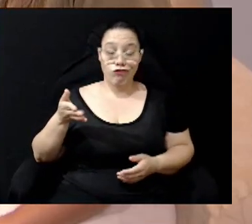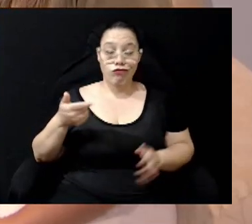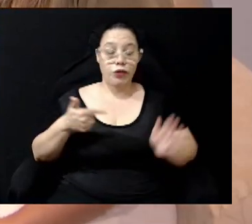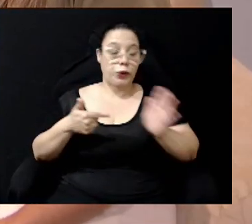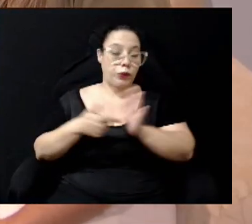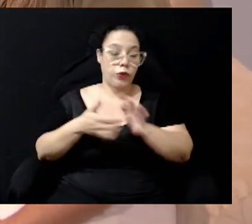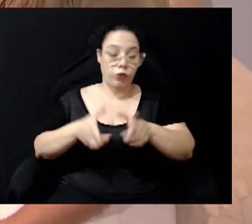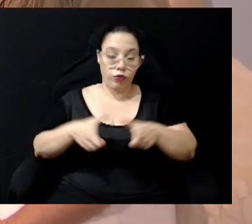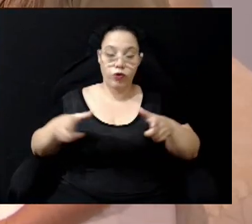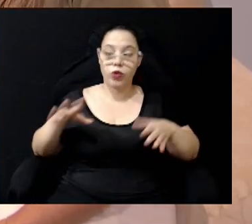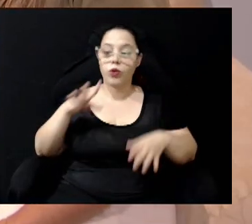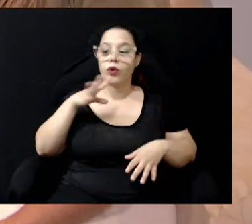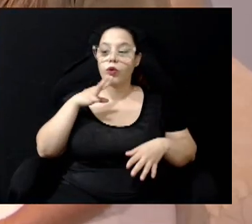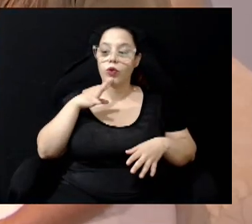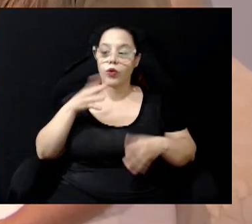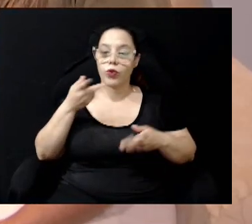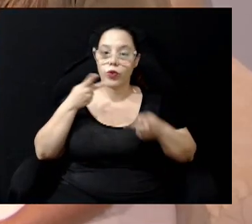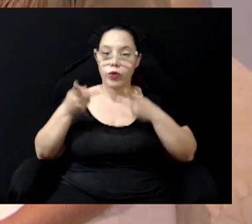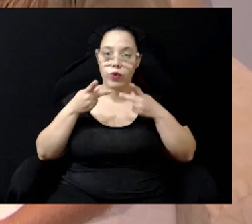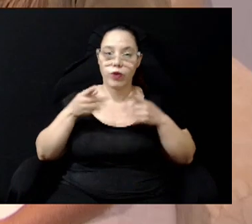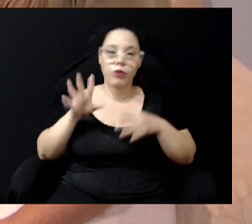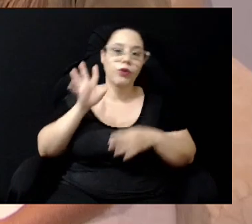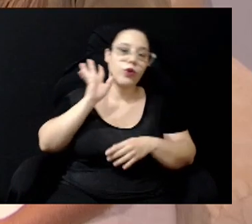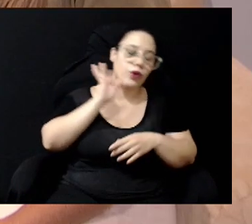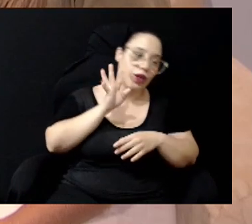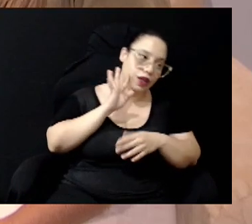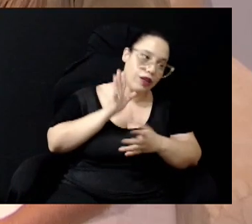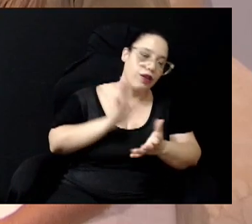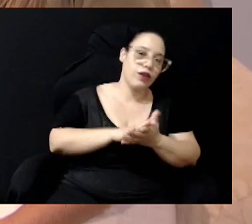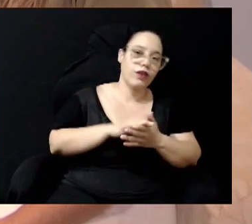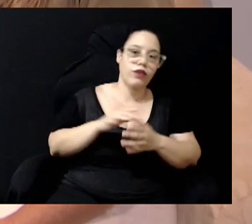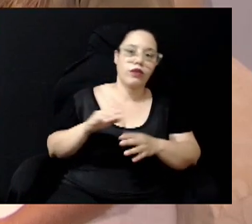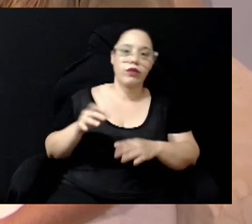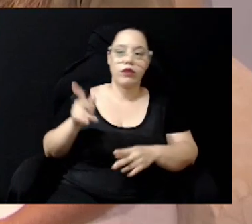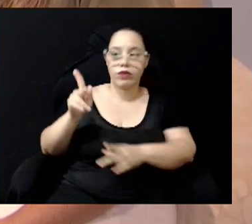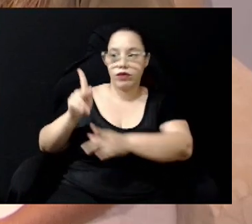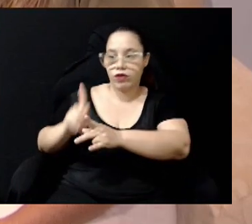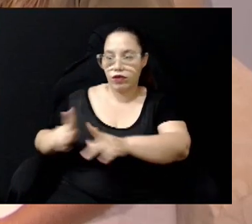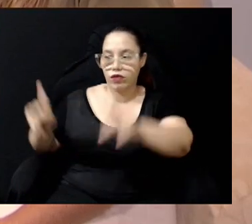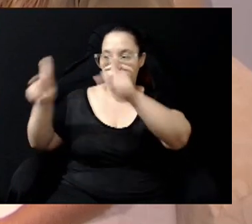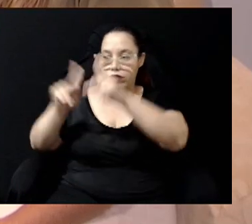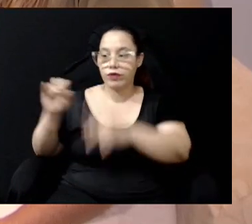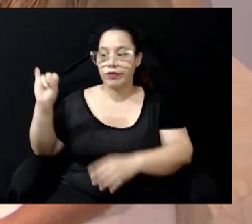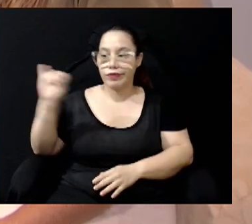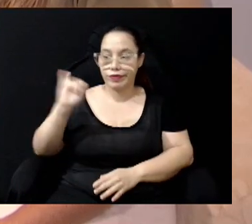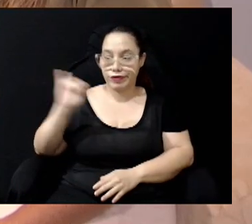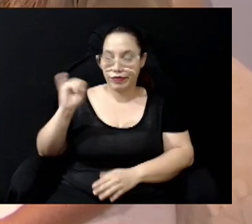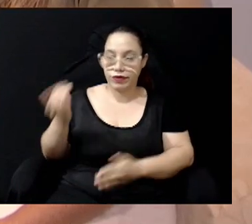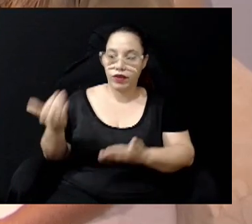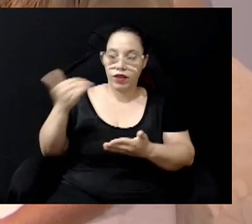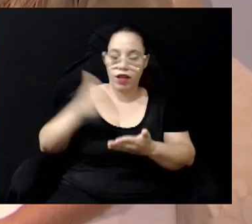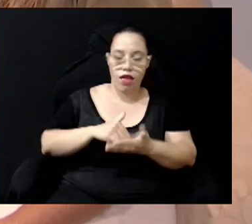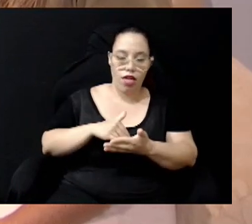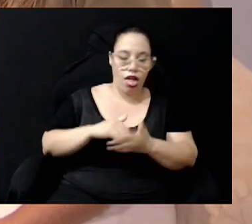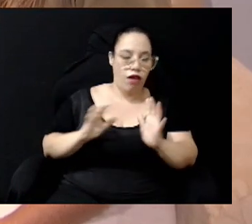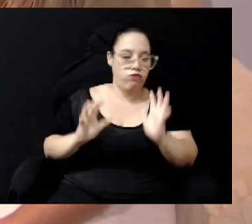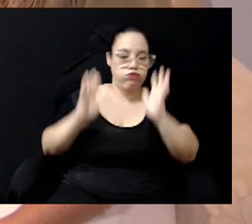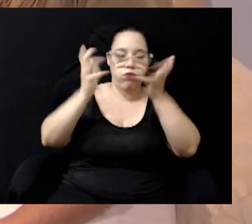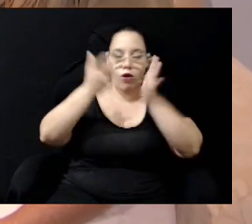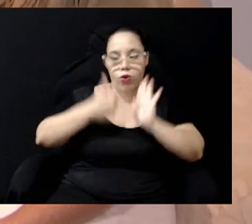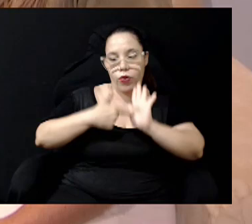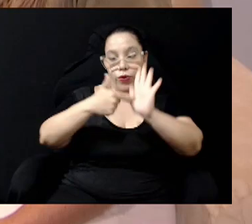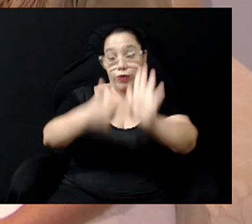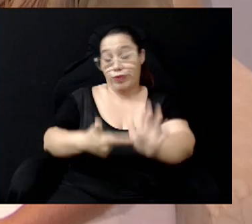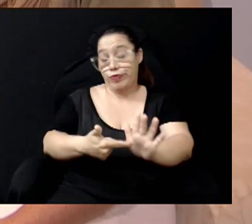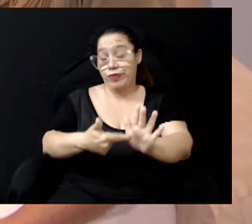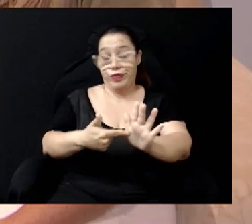gente, Leonardo. É muito legal, o Iguatemi, a gente tem o DNA de trazer grandes eventos, grandes exposições para a cidade